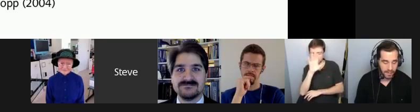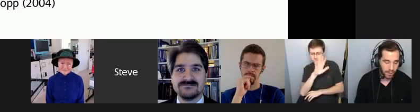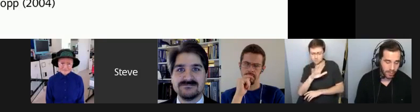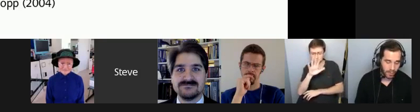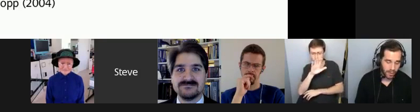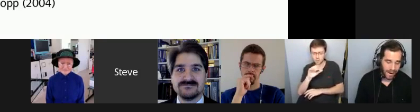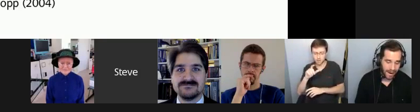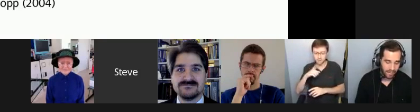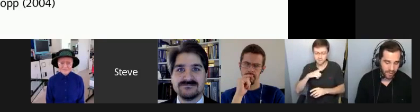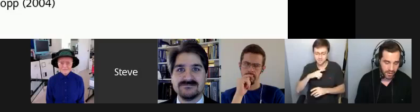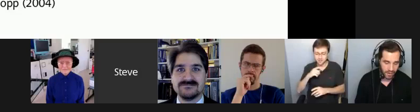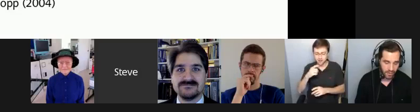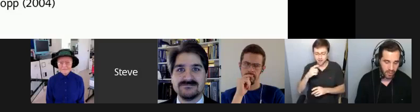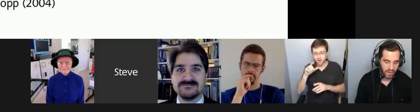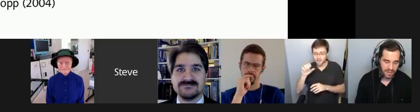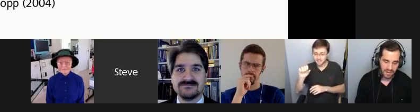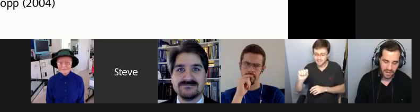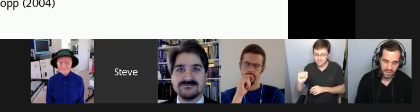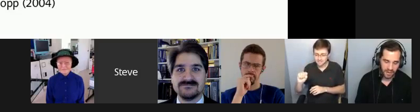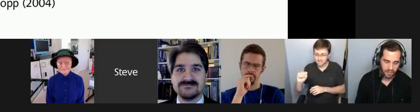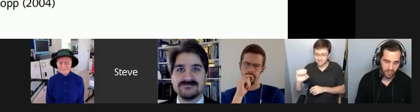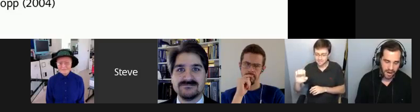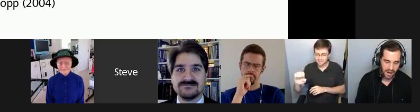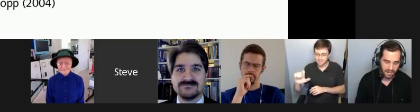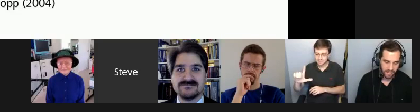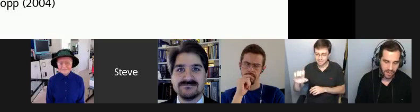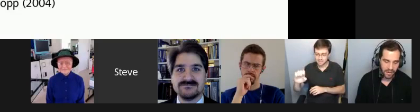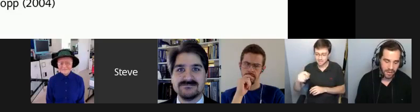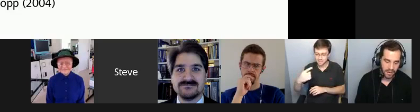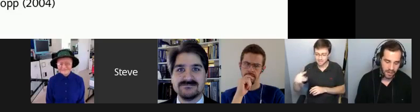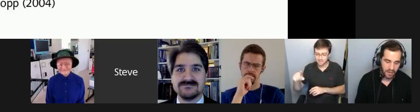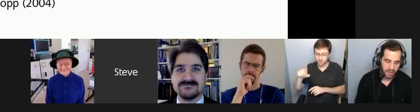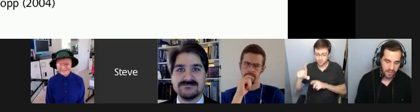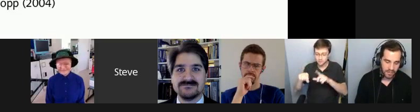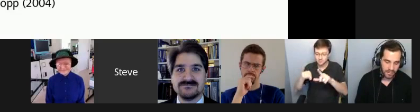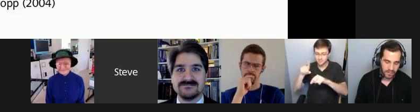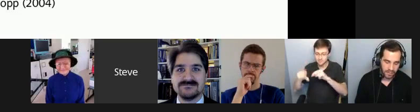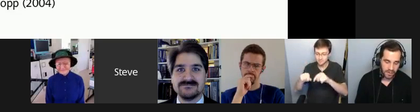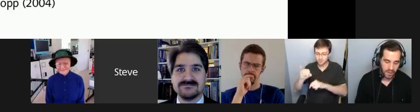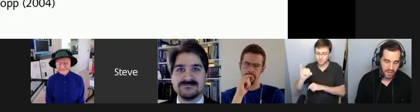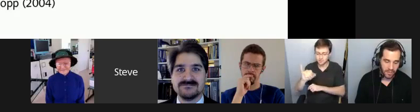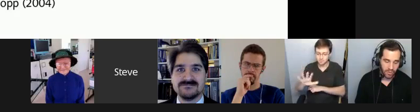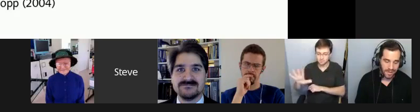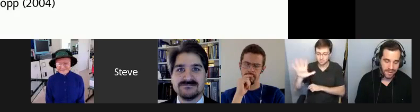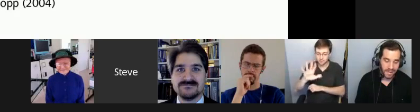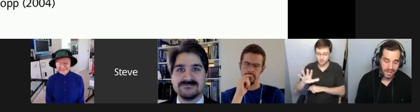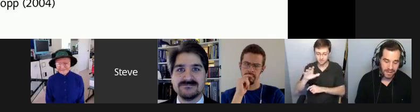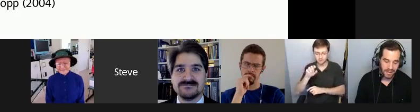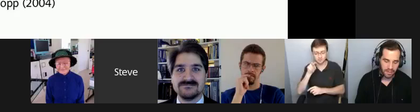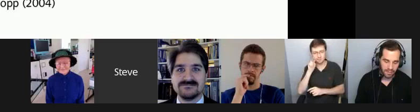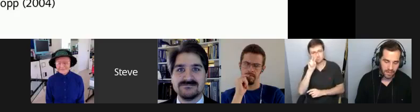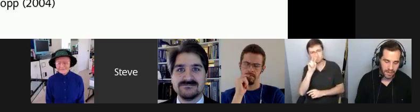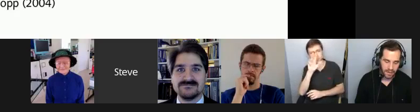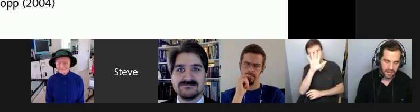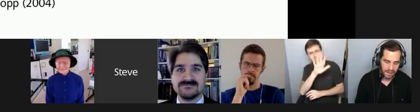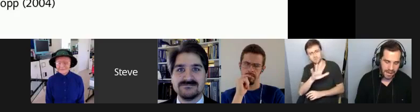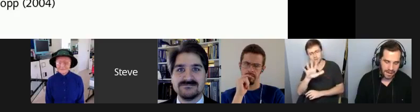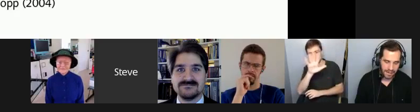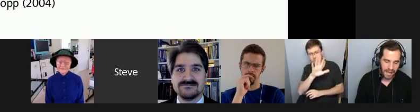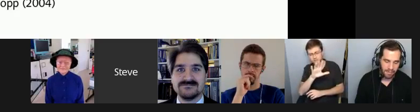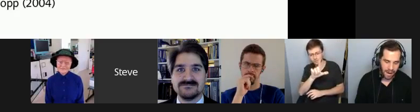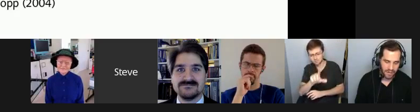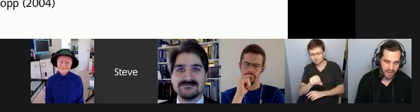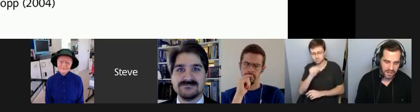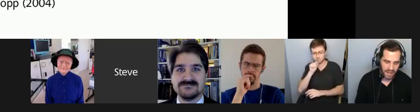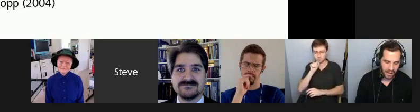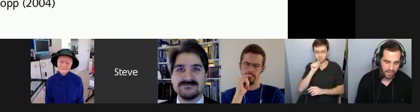Por exemplo, árvore. Quando nós identificamos uma árvore, nós temos uma seleção